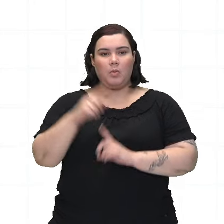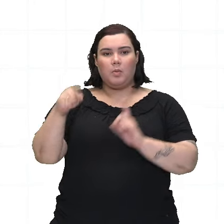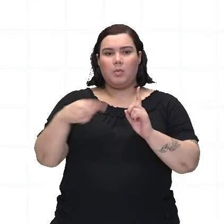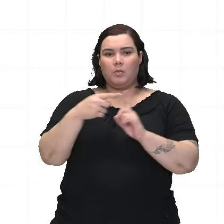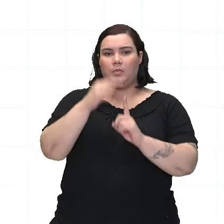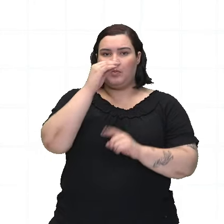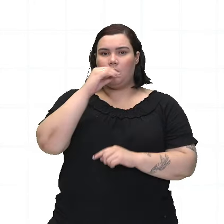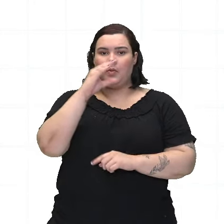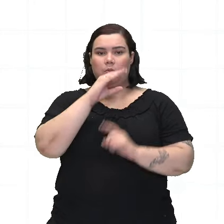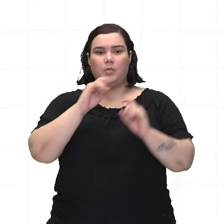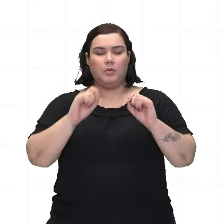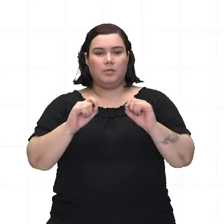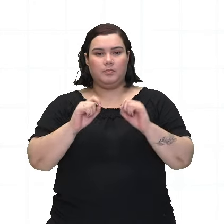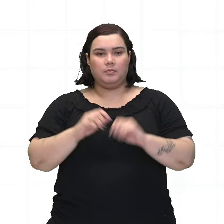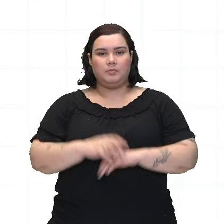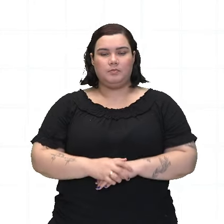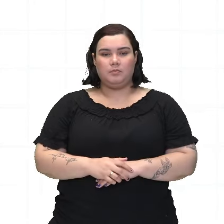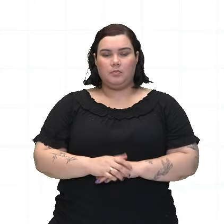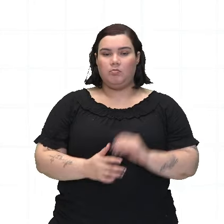de conhecimento: